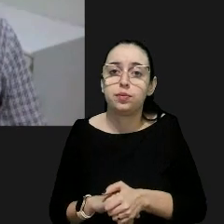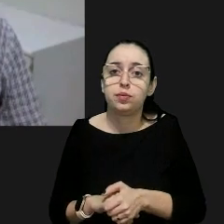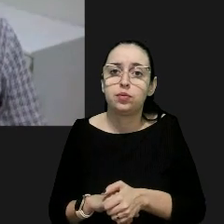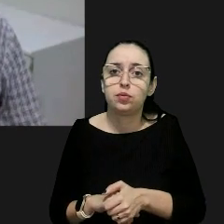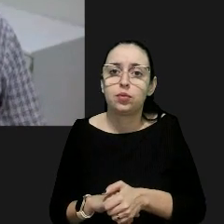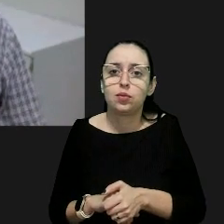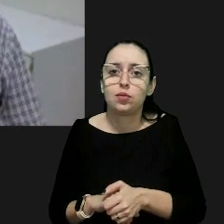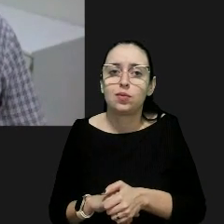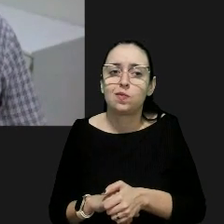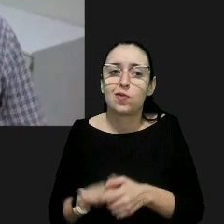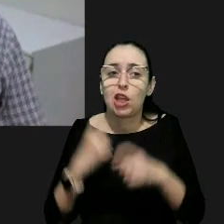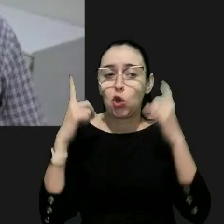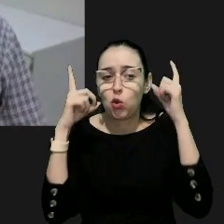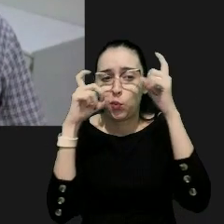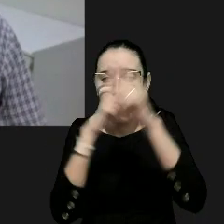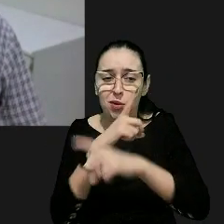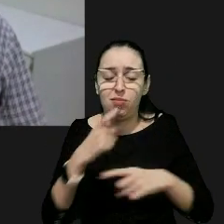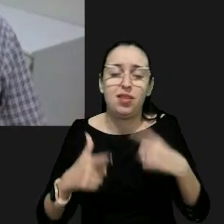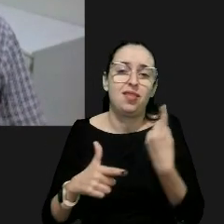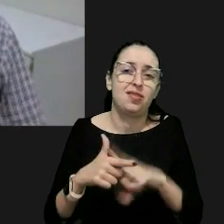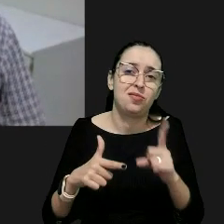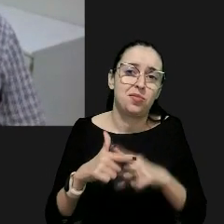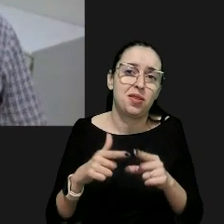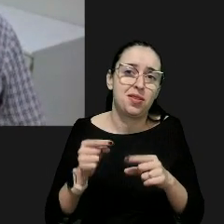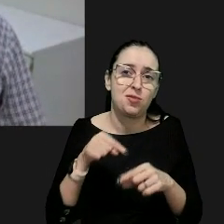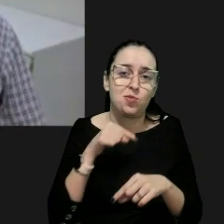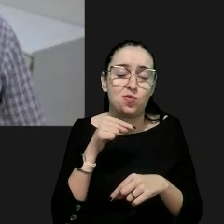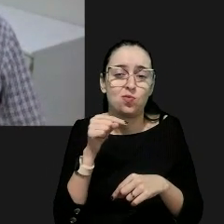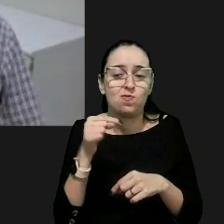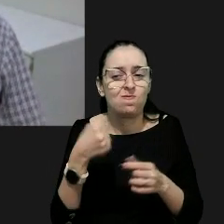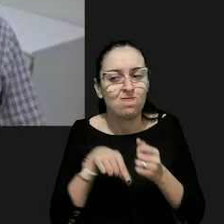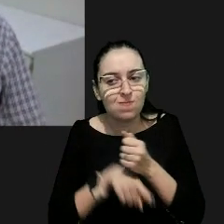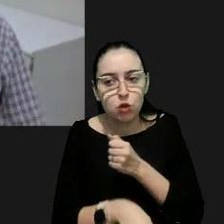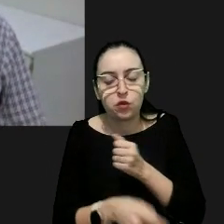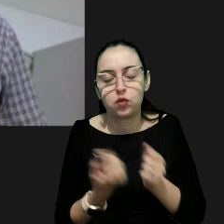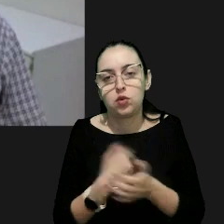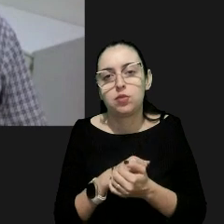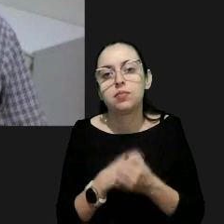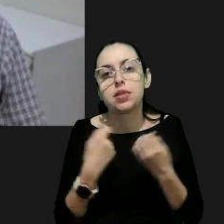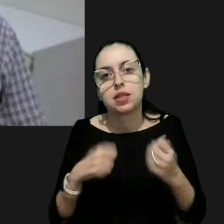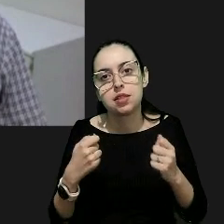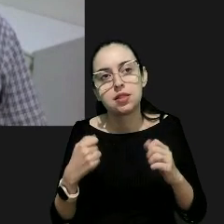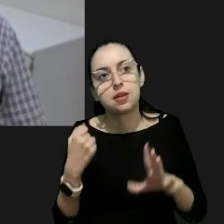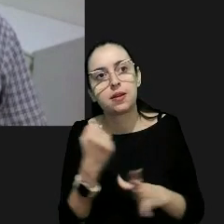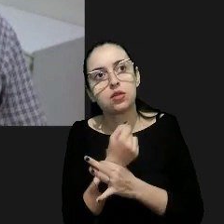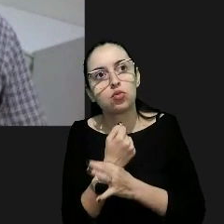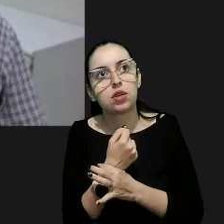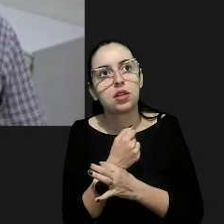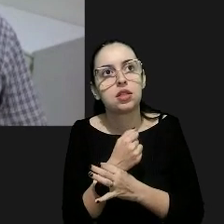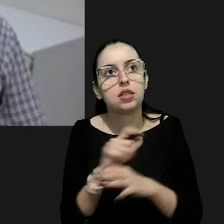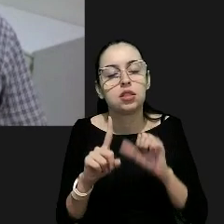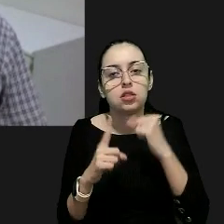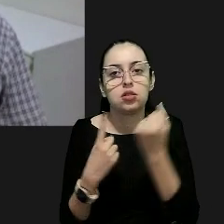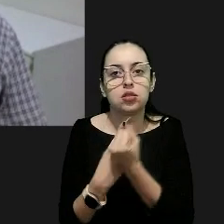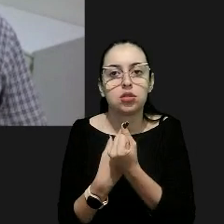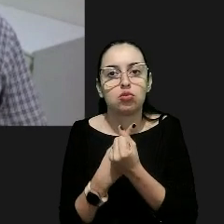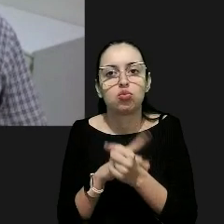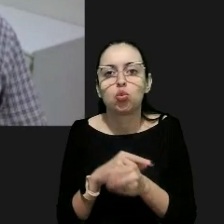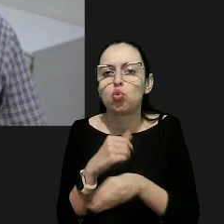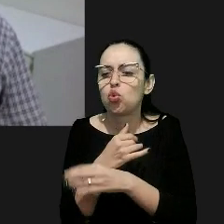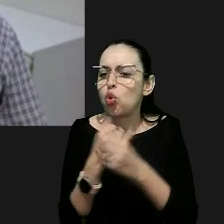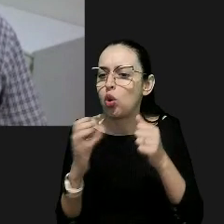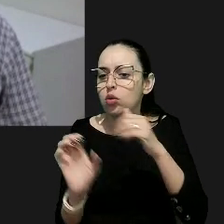né? Então, o caroço do angu é muito mais embaixo, e eu acho que aí a gente precisava de uma mobilização